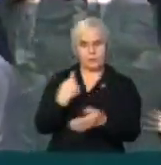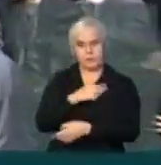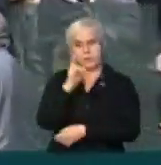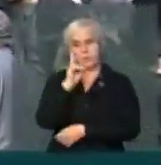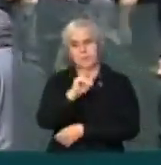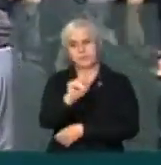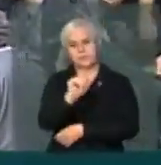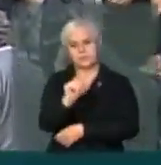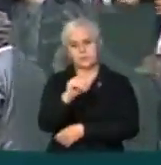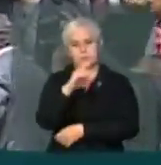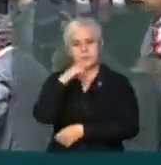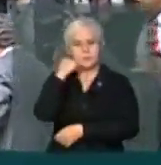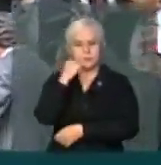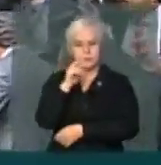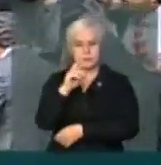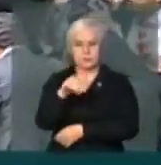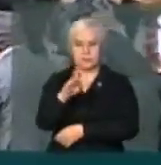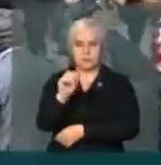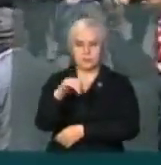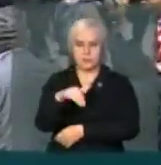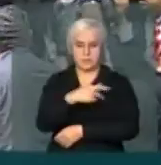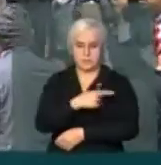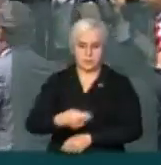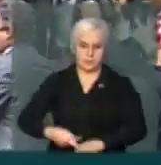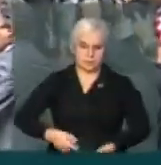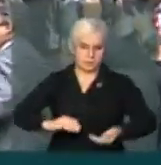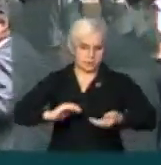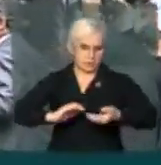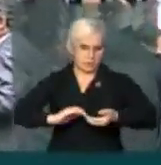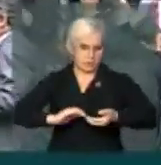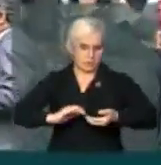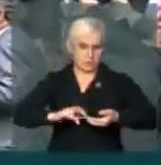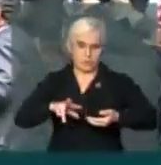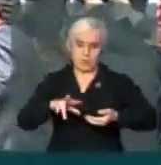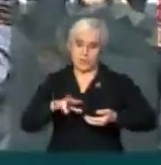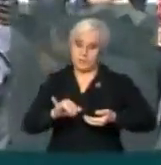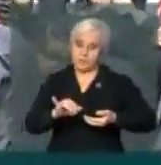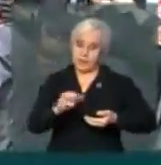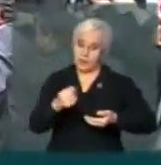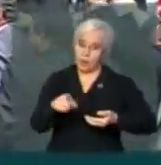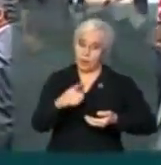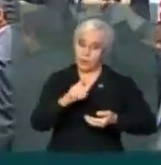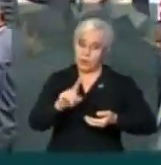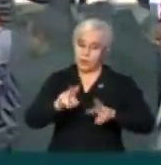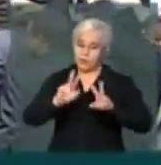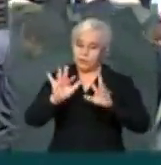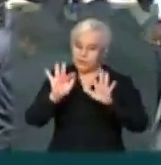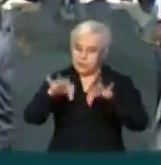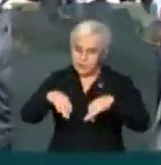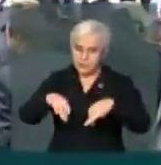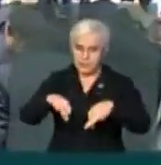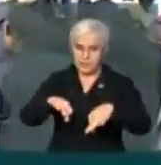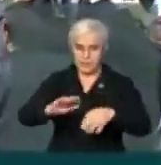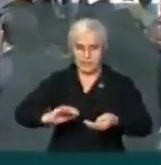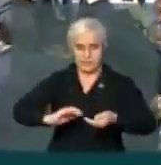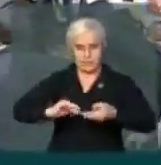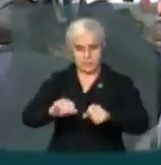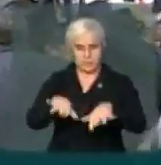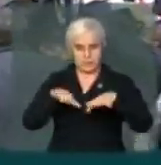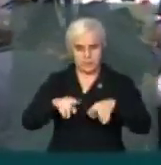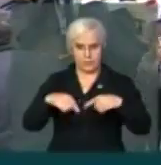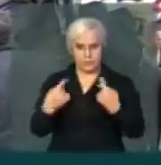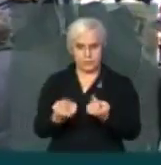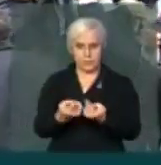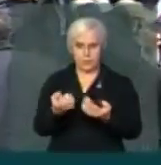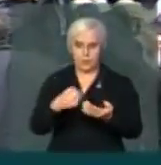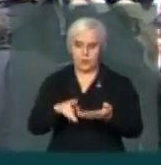se realmente o senador Renan Calheiros, presidente do Congresso Nacional, se ele vai ou não encerrar a sessão, se vai manter essa sessão